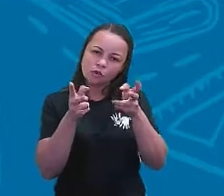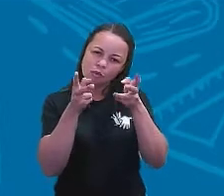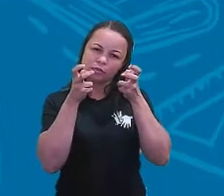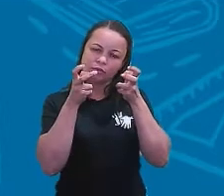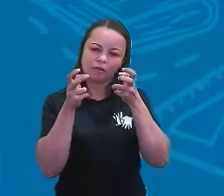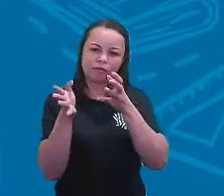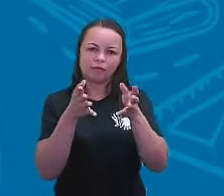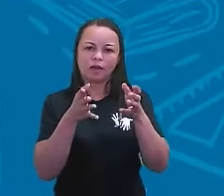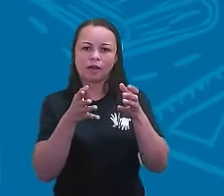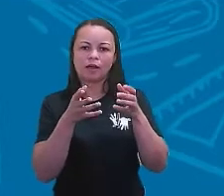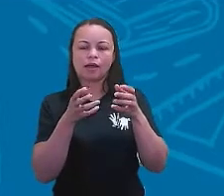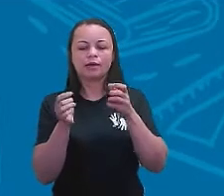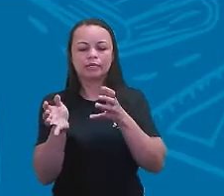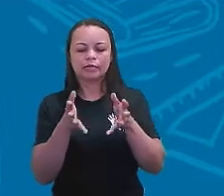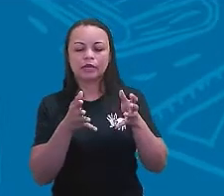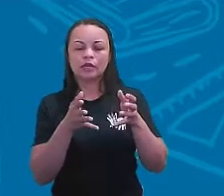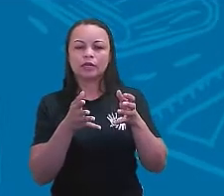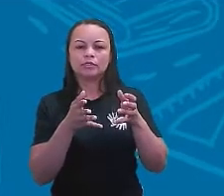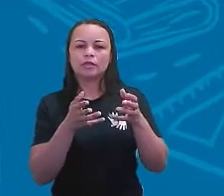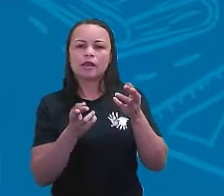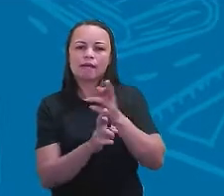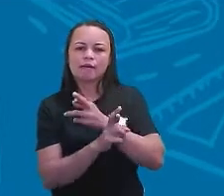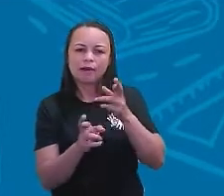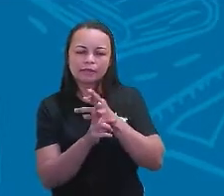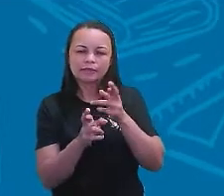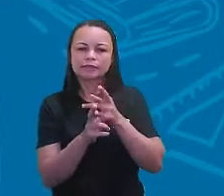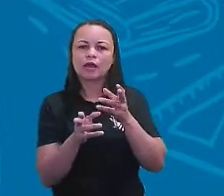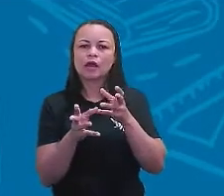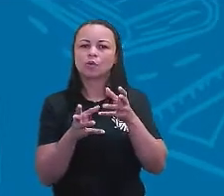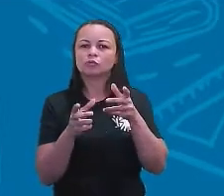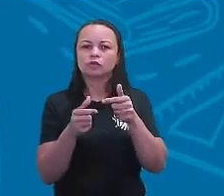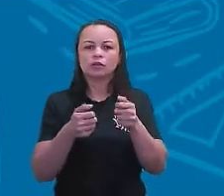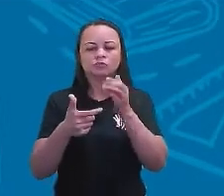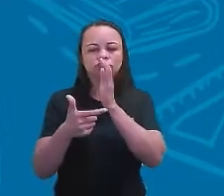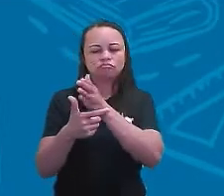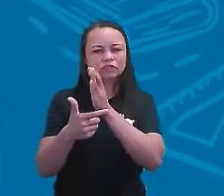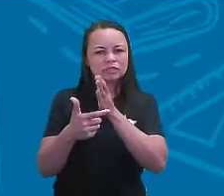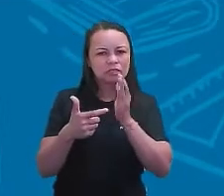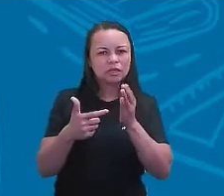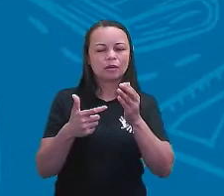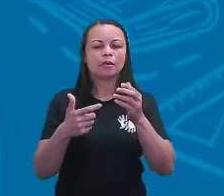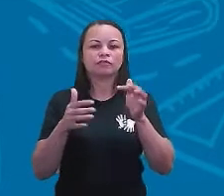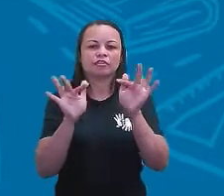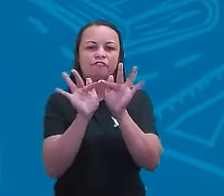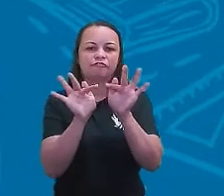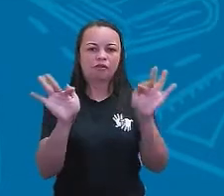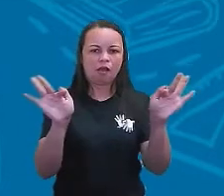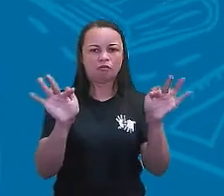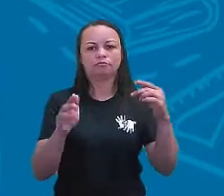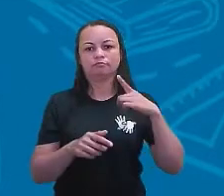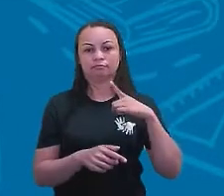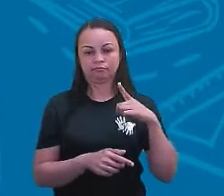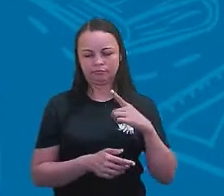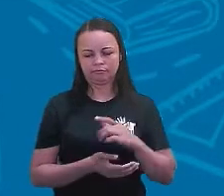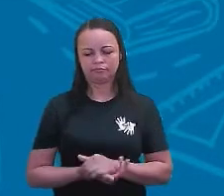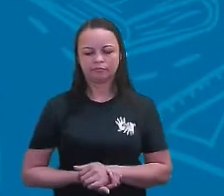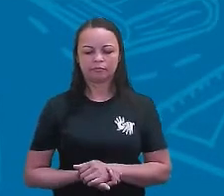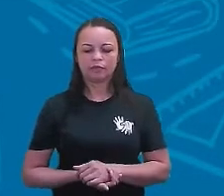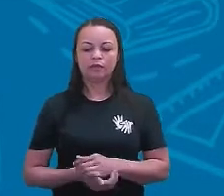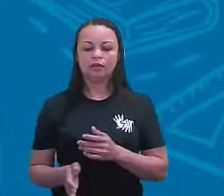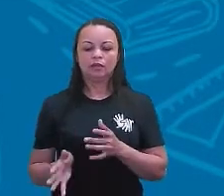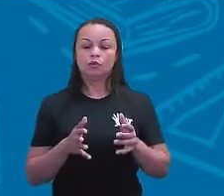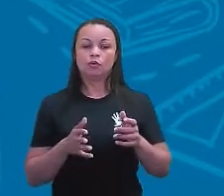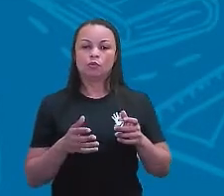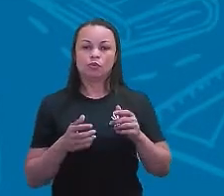com relação ao tamanho, tá? Ao total de sílabas que a frase tem. Os adjetivos de